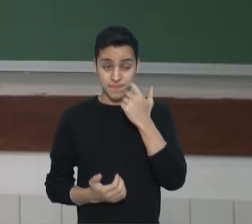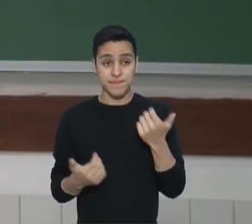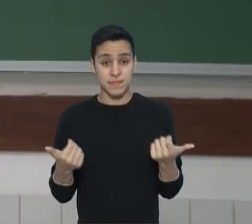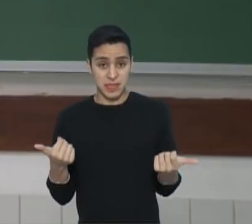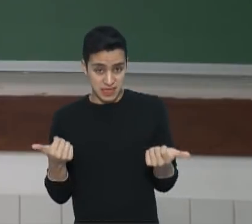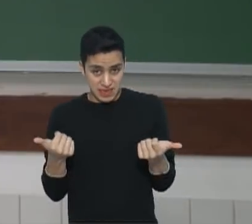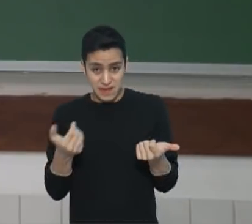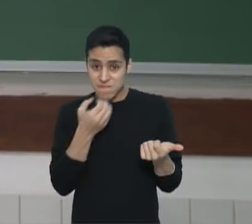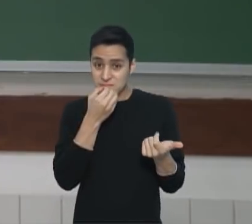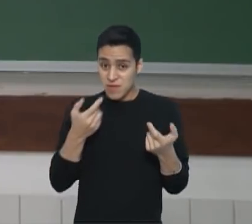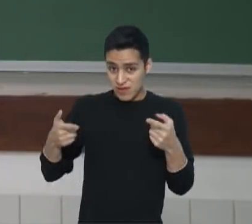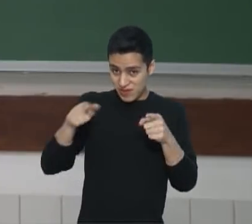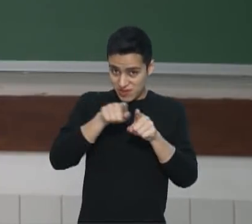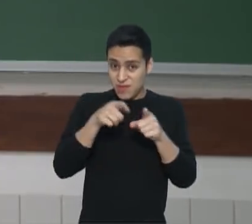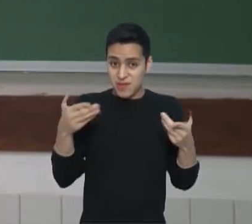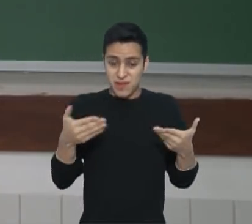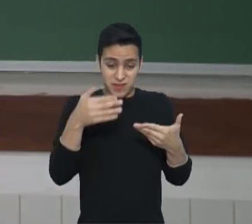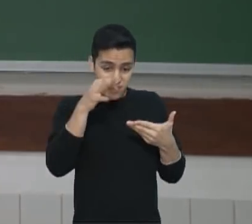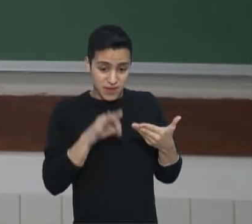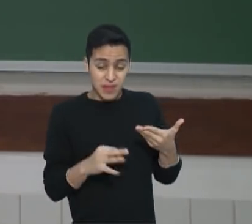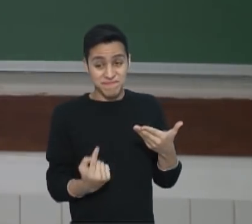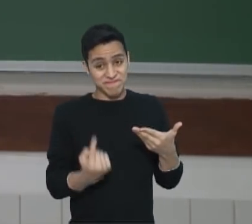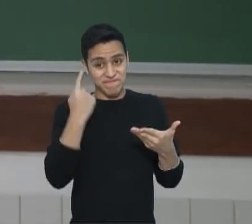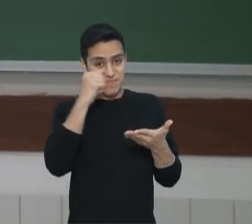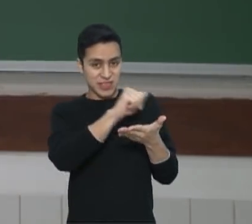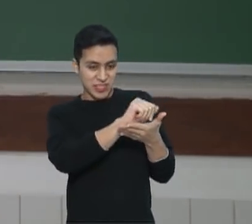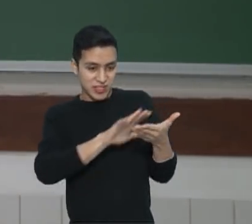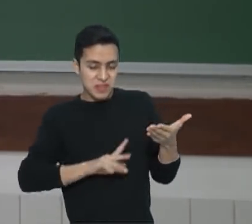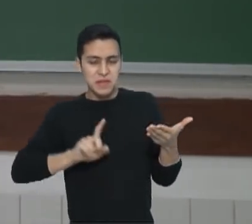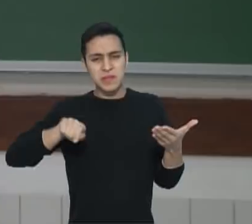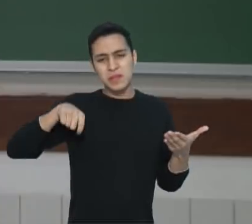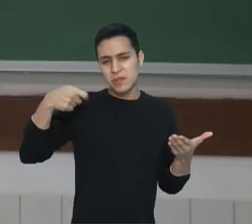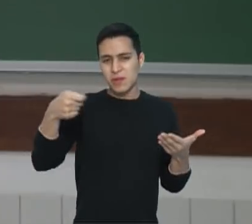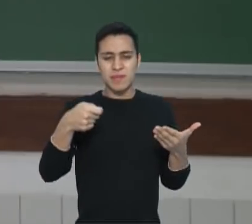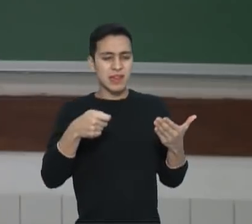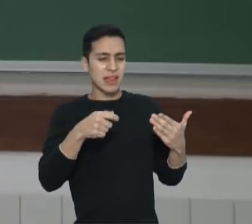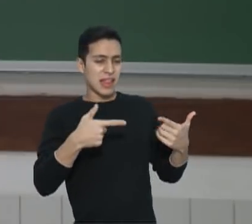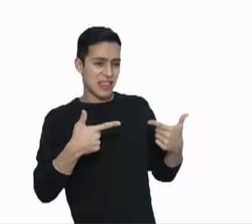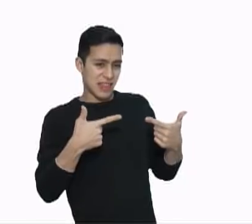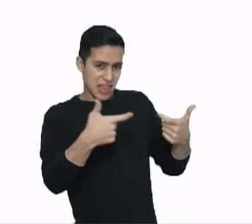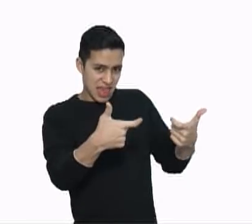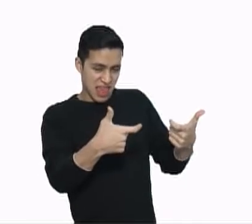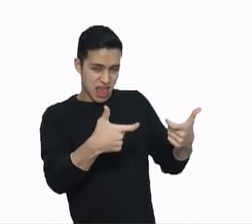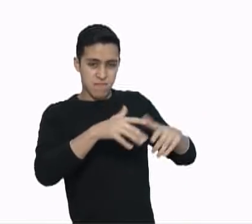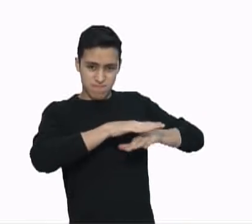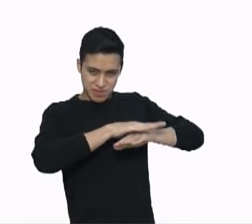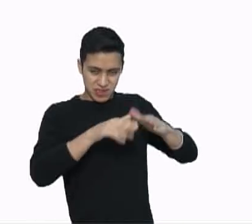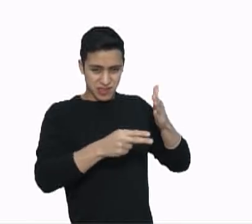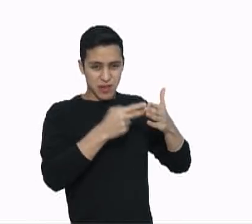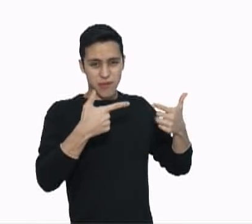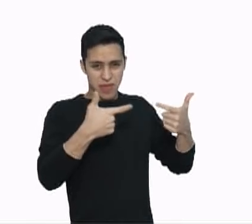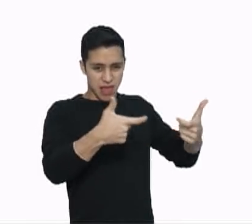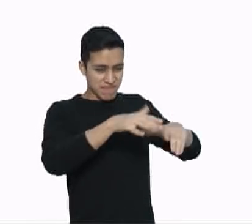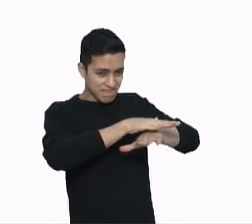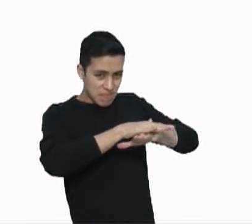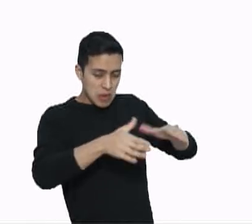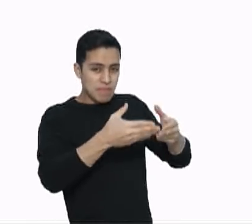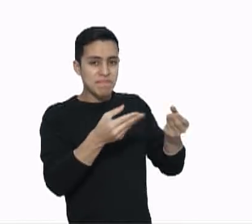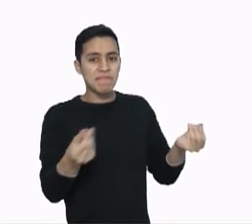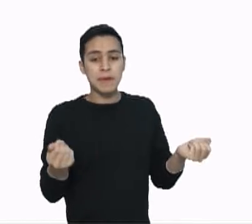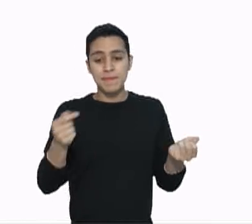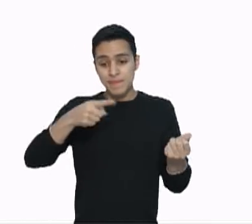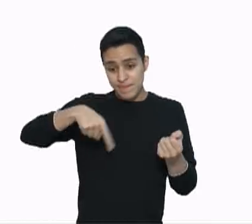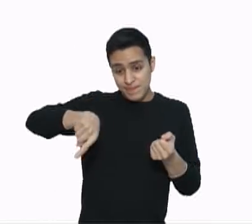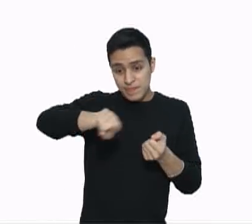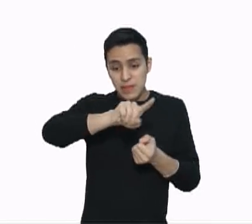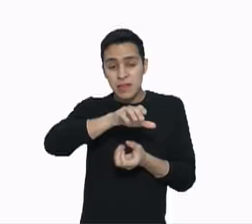Olá, bom retorno. Vamos fazer a correção da atividade sobre o pós-guerra mundial, após a Segunda Guerra. A ONU